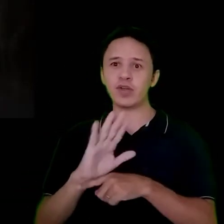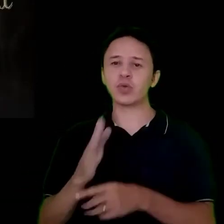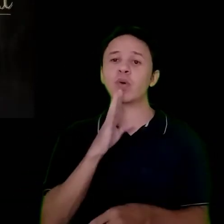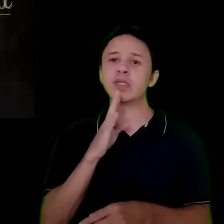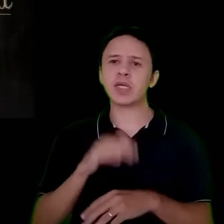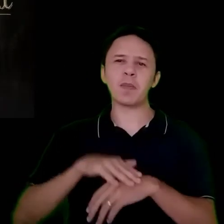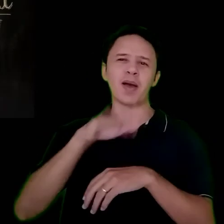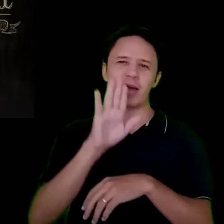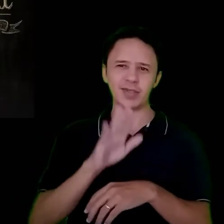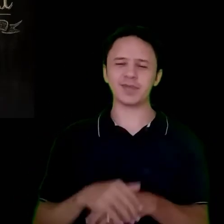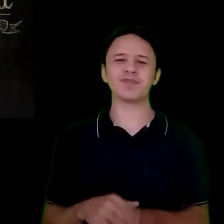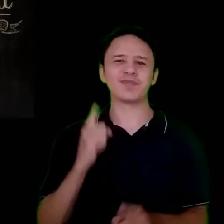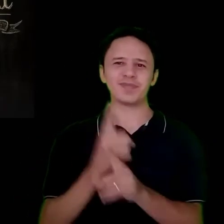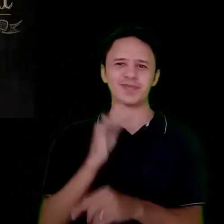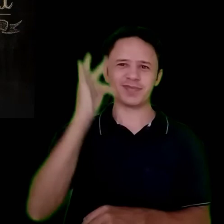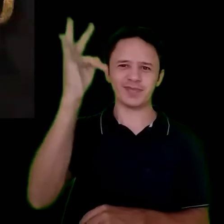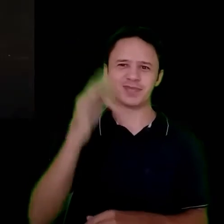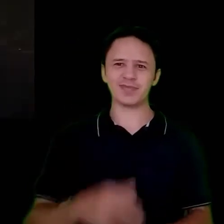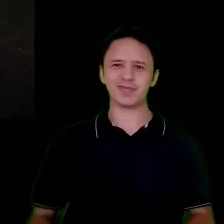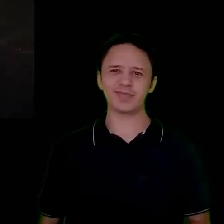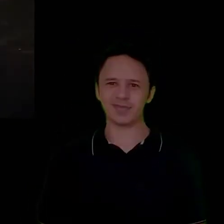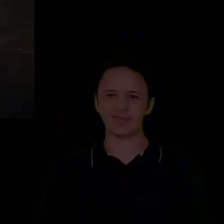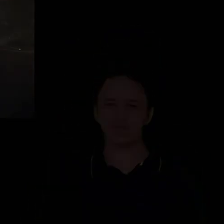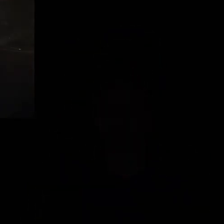canal para conhecer mais sobre a história brasileira e até a próxima.